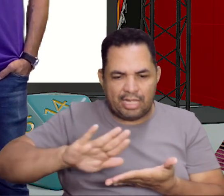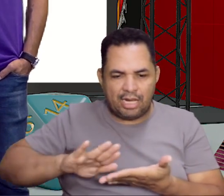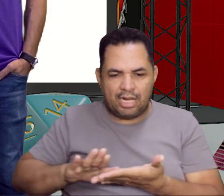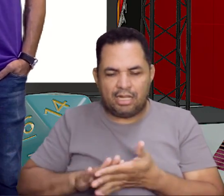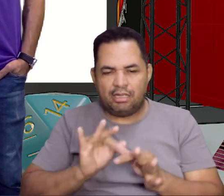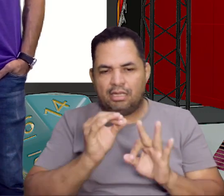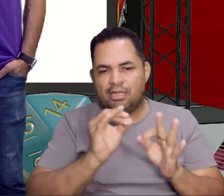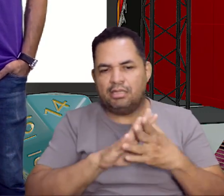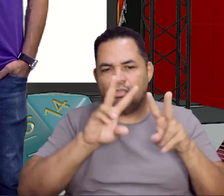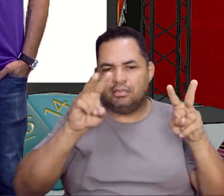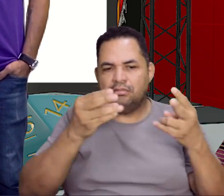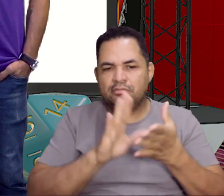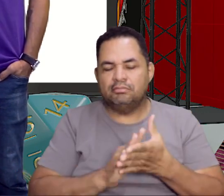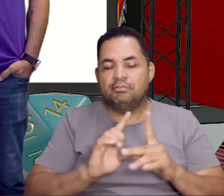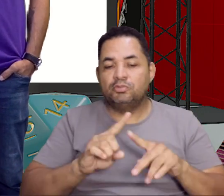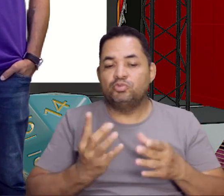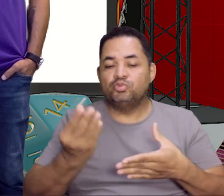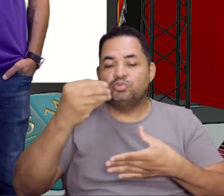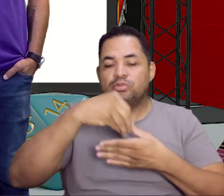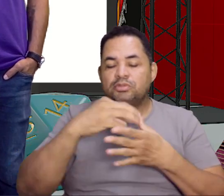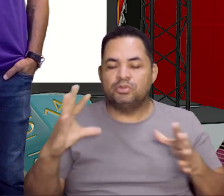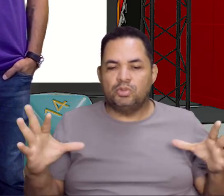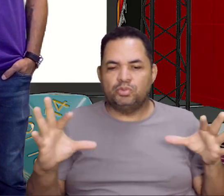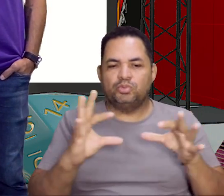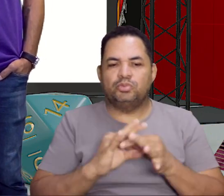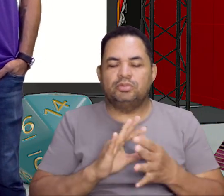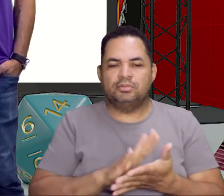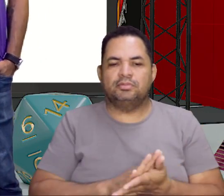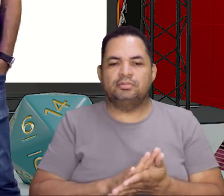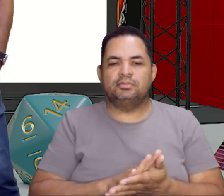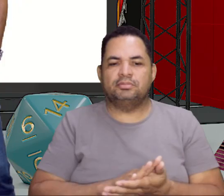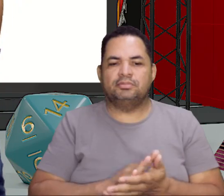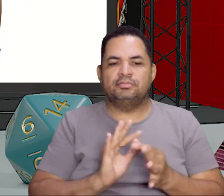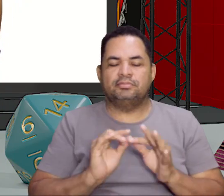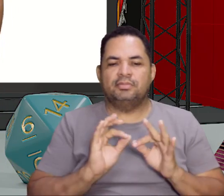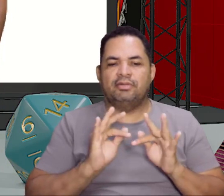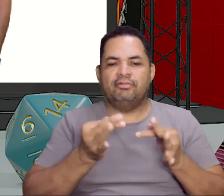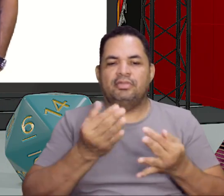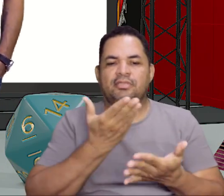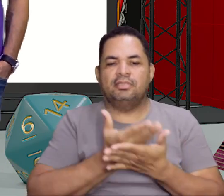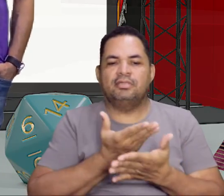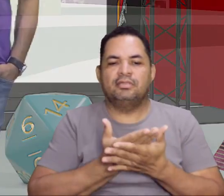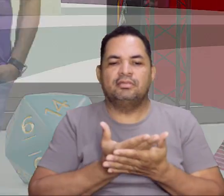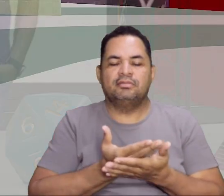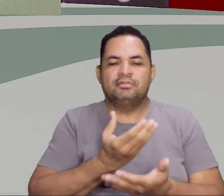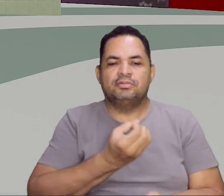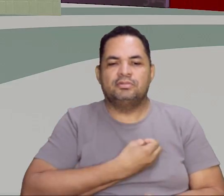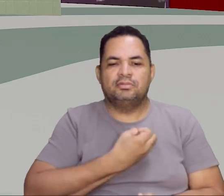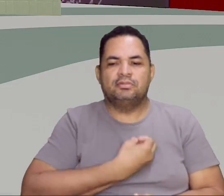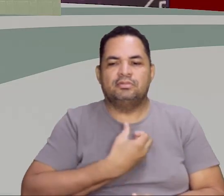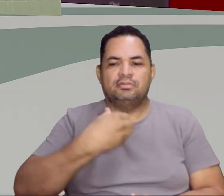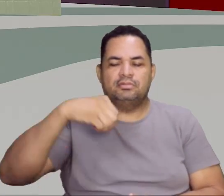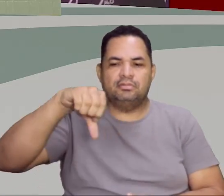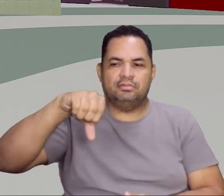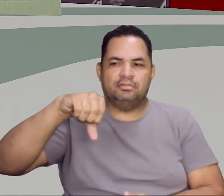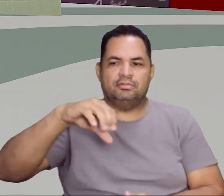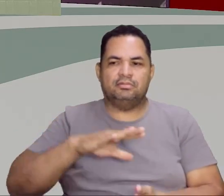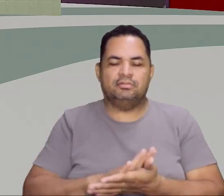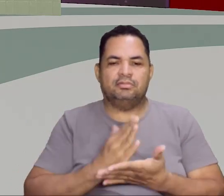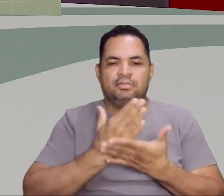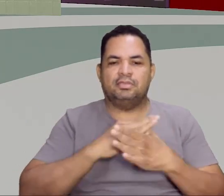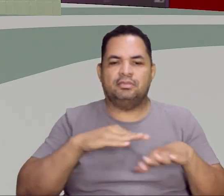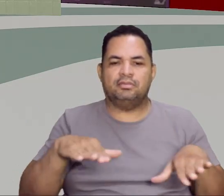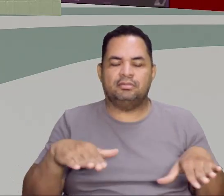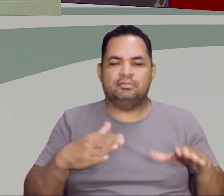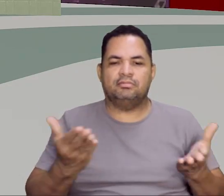que tudo faz parte de um contexto certo vamos lá pro nosso cenário finalizar nossa aula de hoje a aula de número 19 a gente